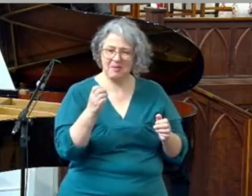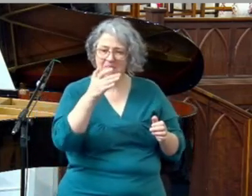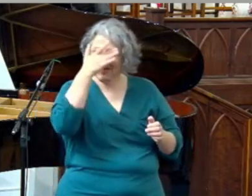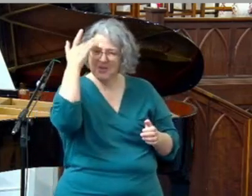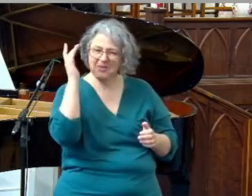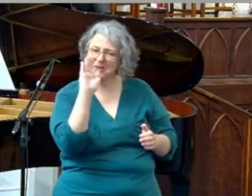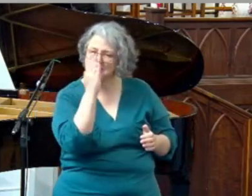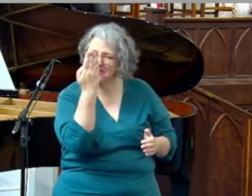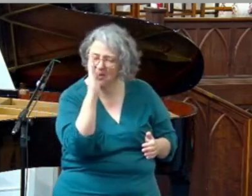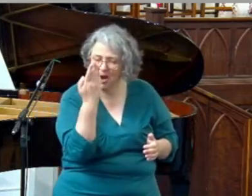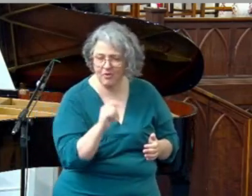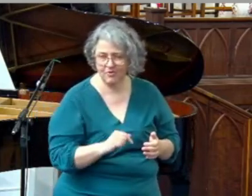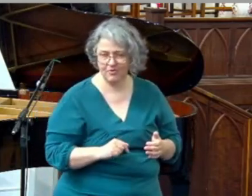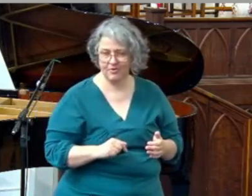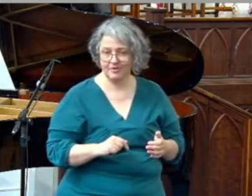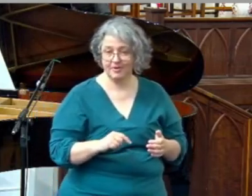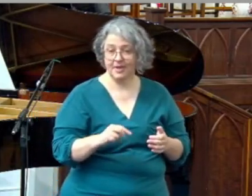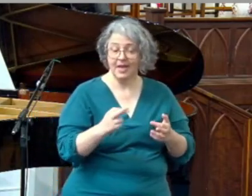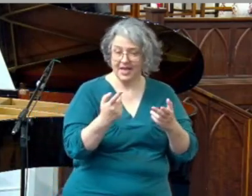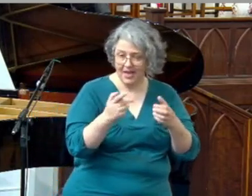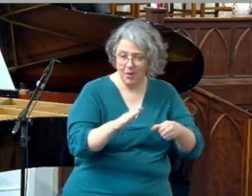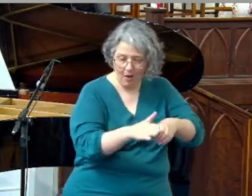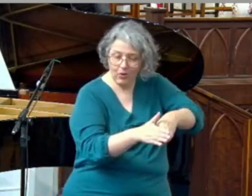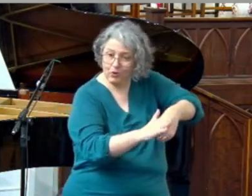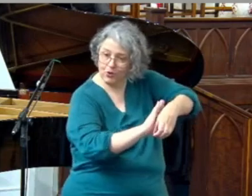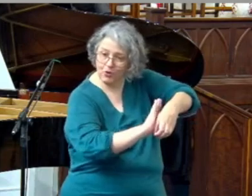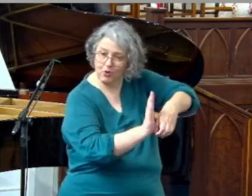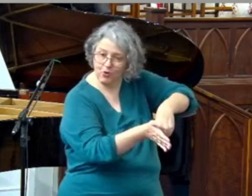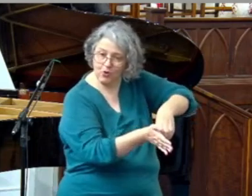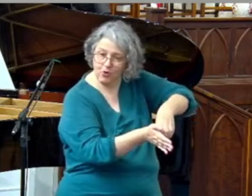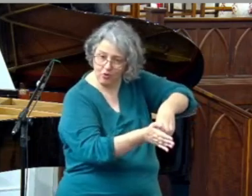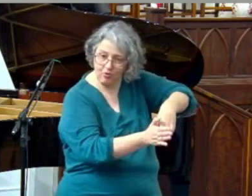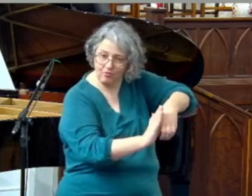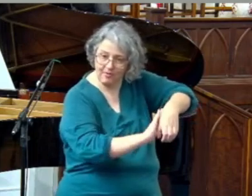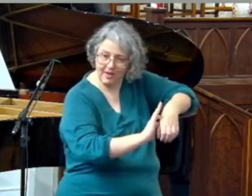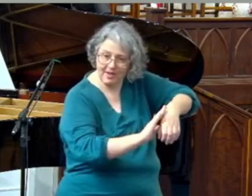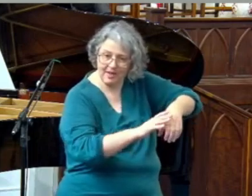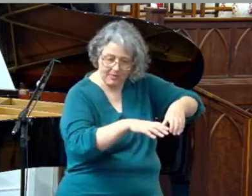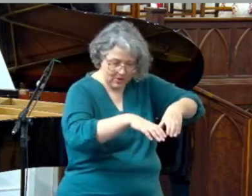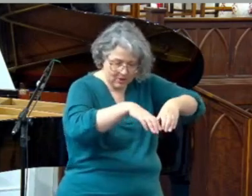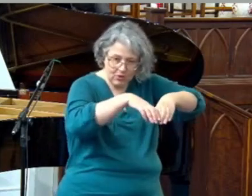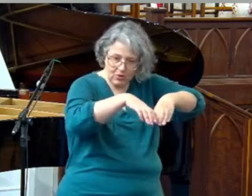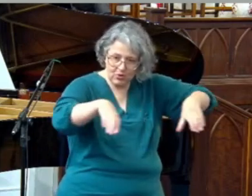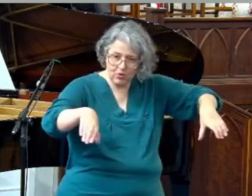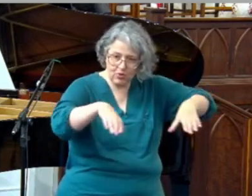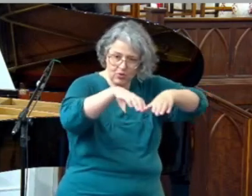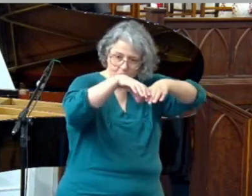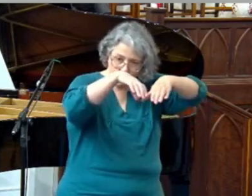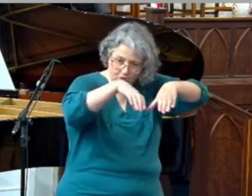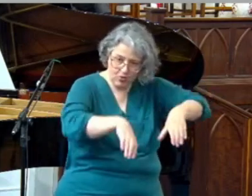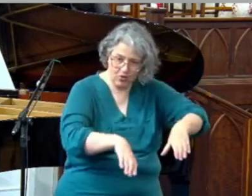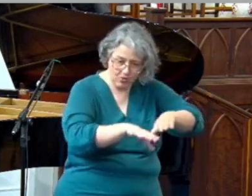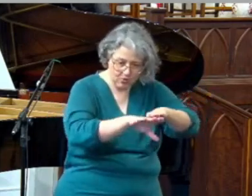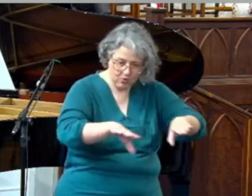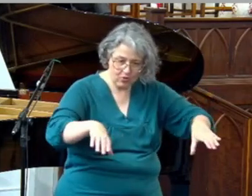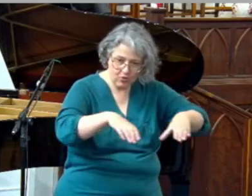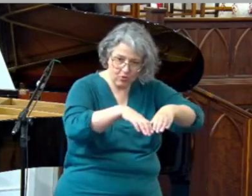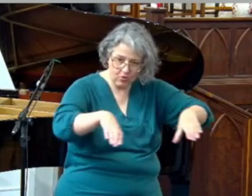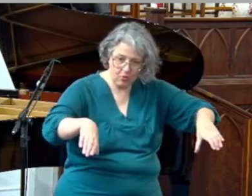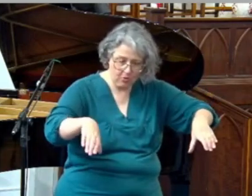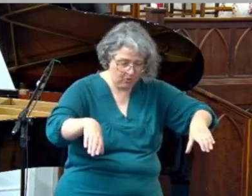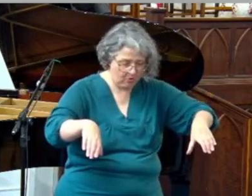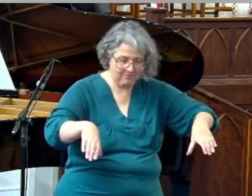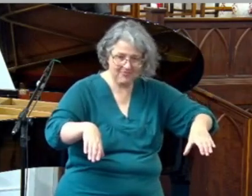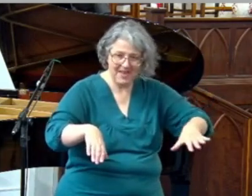branco, que por fora se mostram belos, mas interiormente estão cheios de ossos